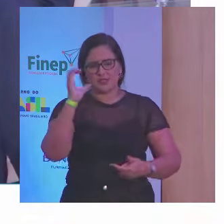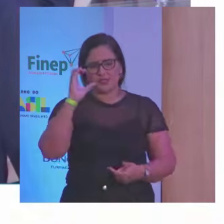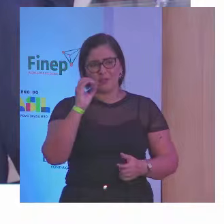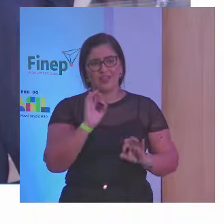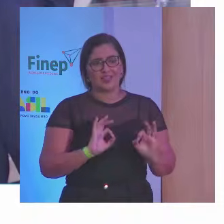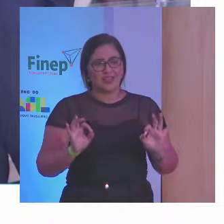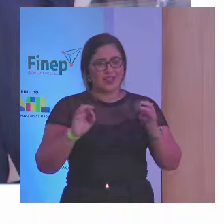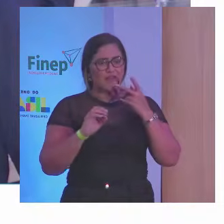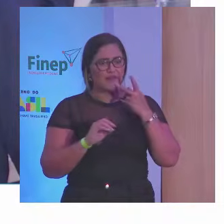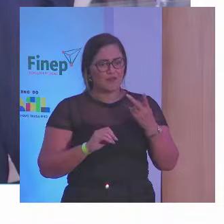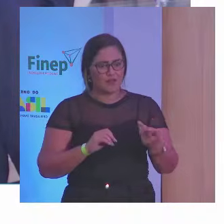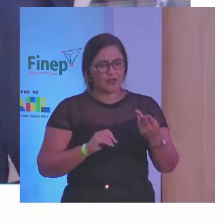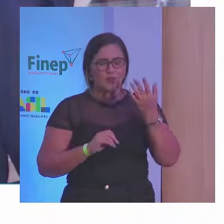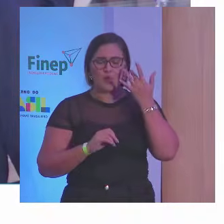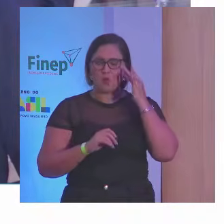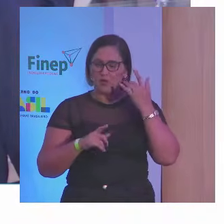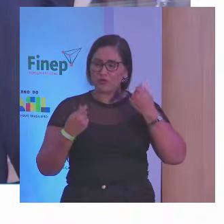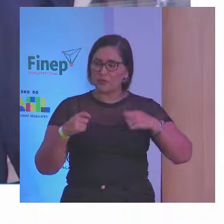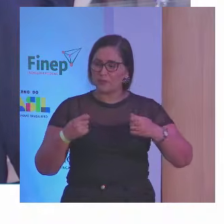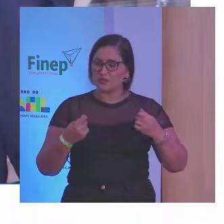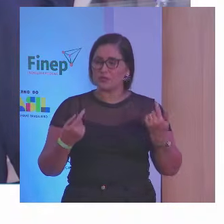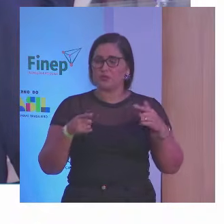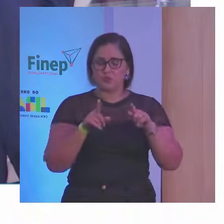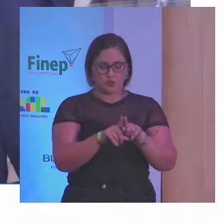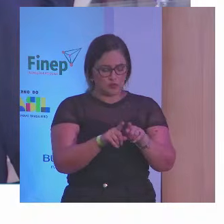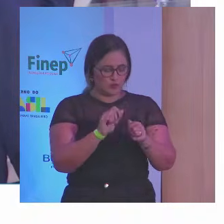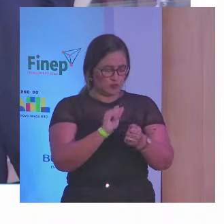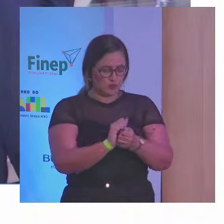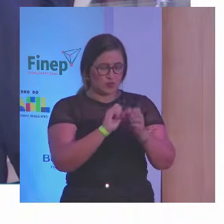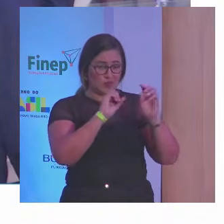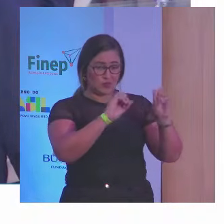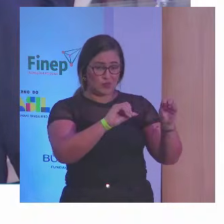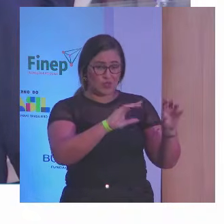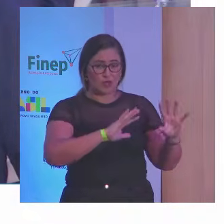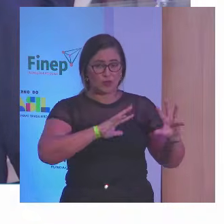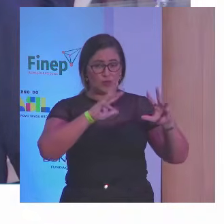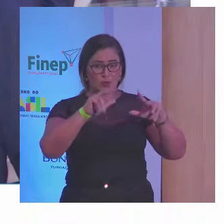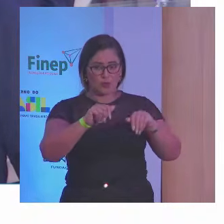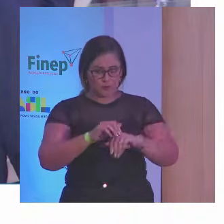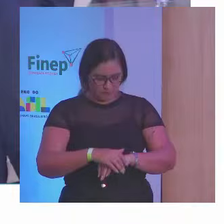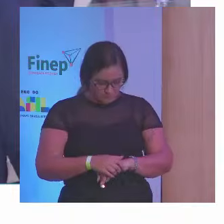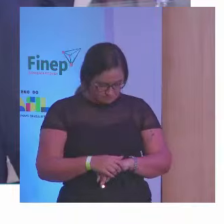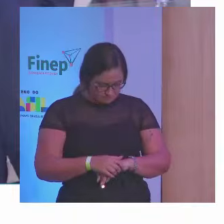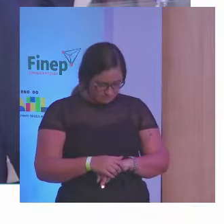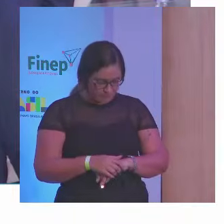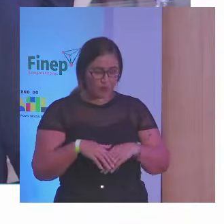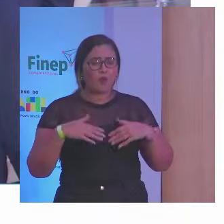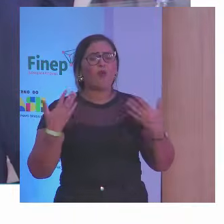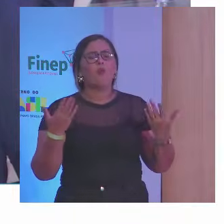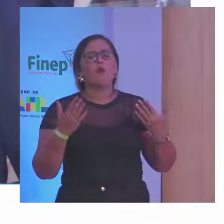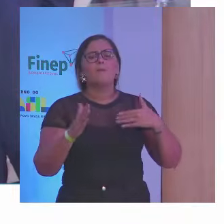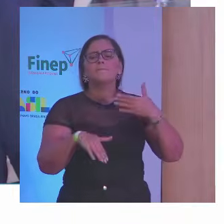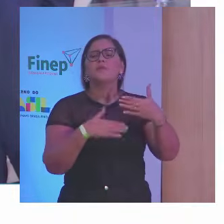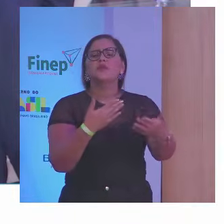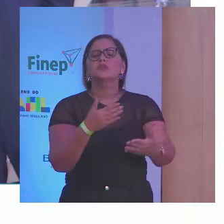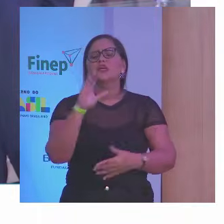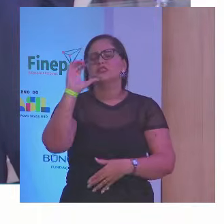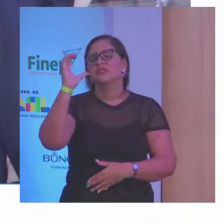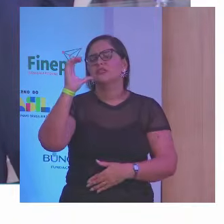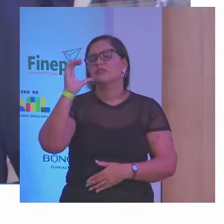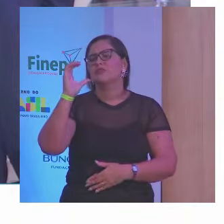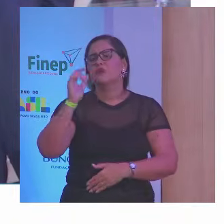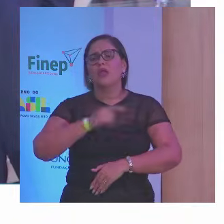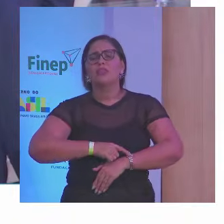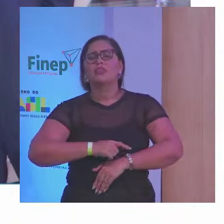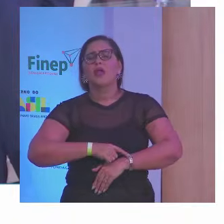isso. Eu acho que tem que ser uma vida de mão dupla, a gente tem que educar todo mundo. Qual é o processo científico? Como ele é feito? Qual o tempo